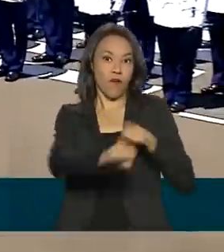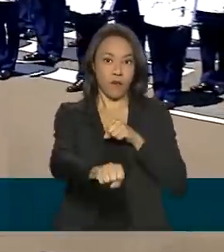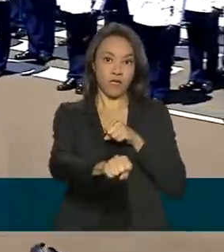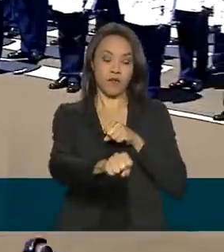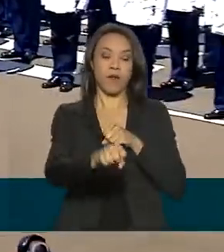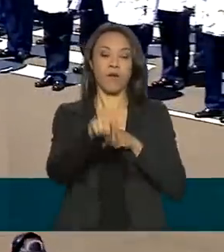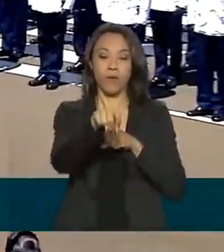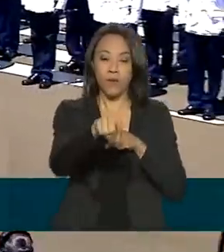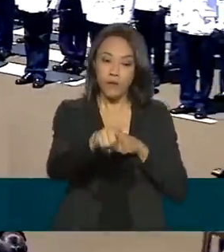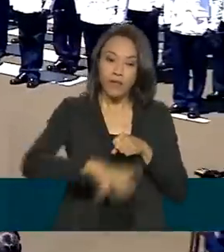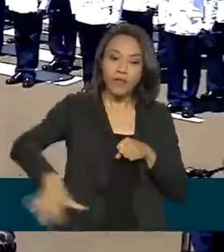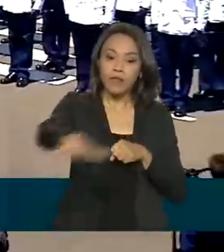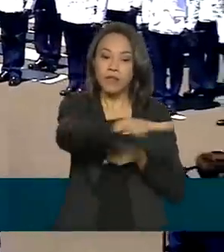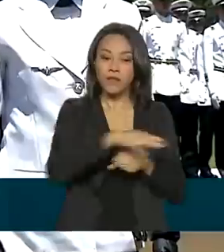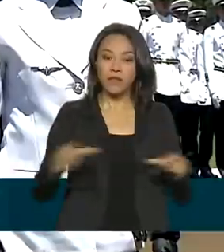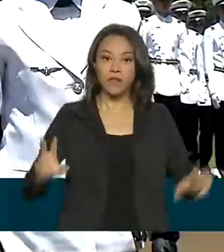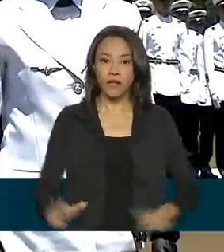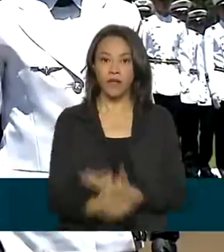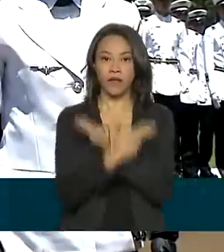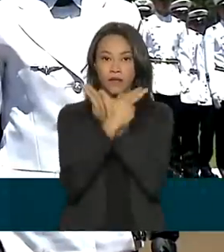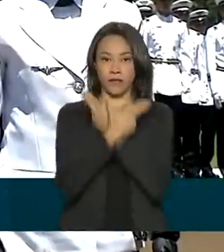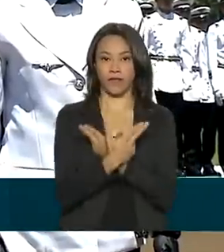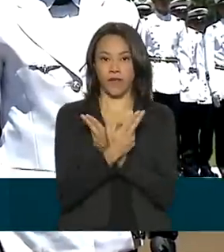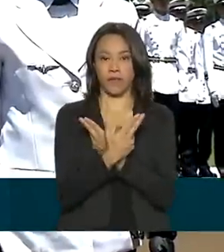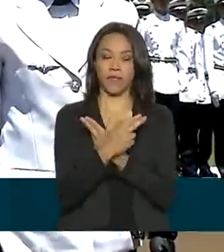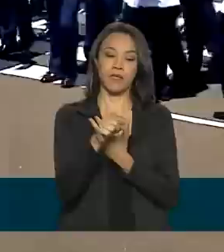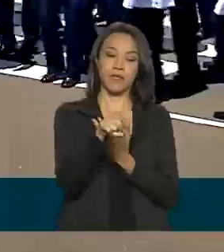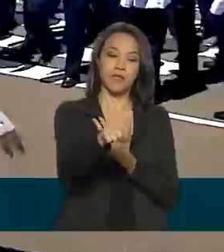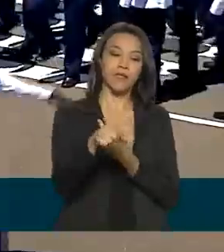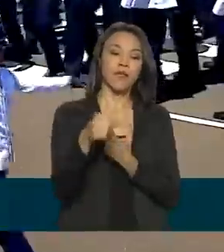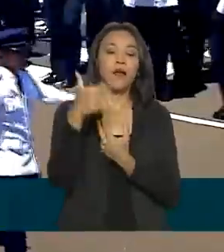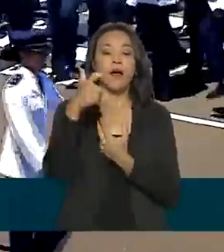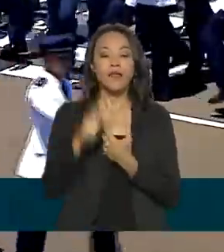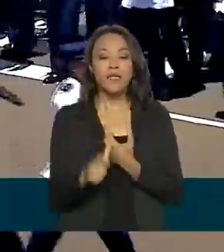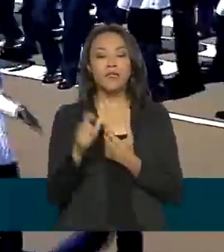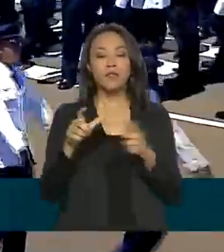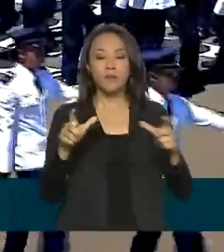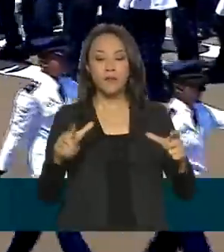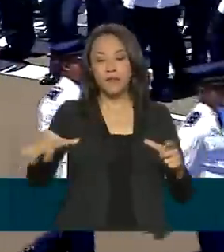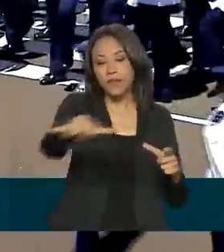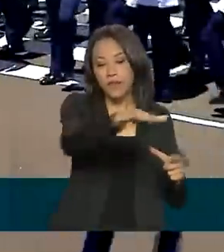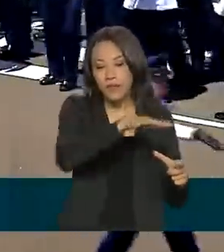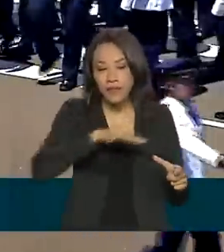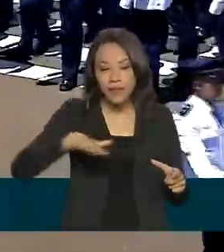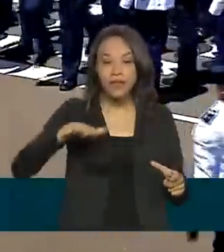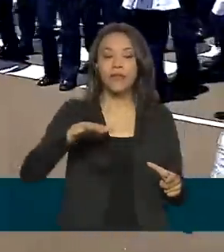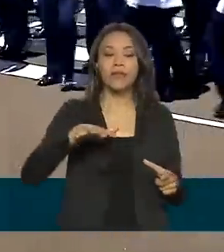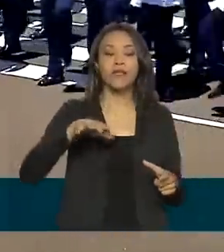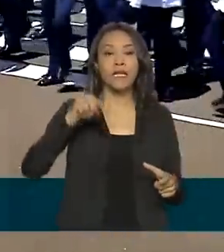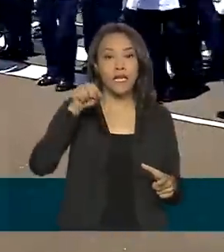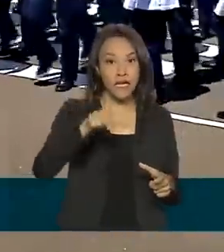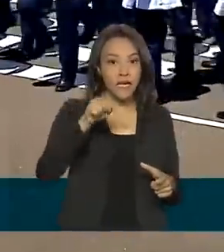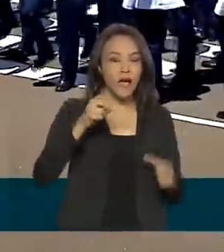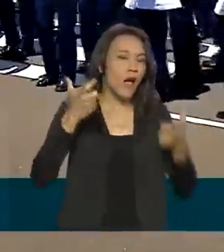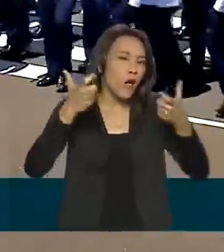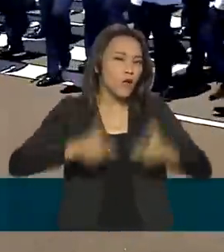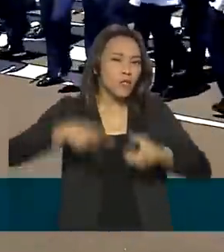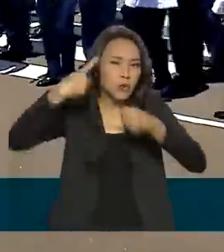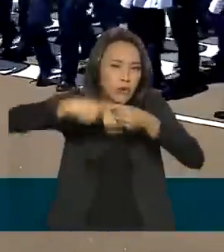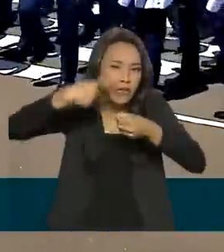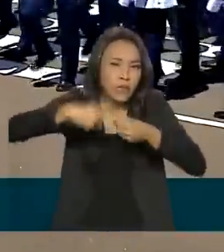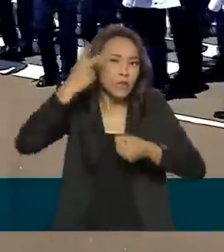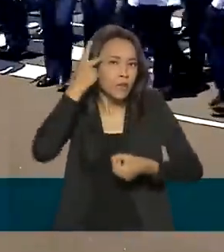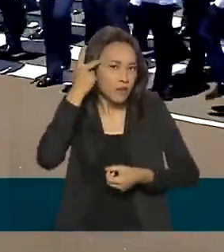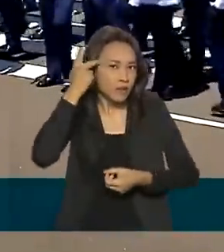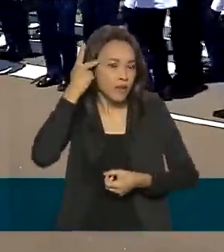da Academia da Força Aérea. A cerimônia na AFA, conhecida como Ninho das Águias e localizada no interior de